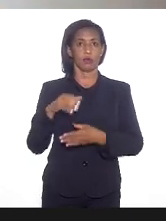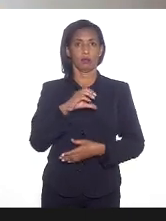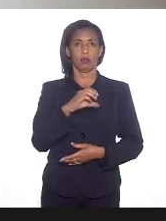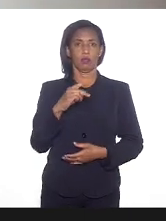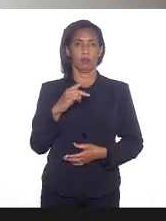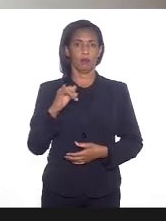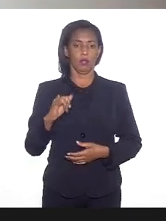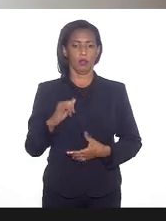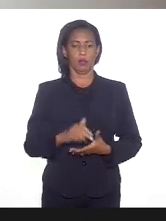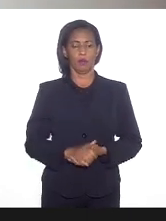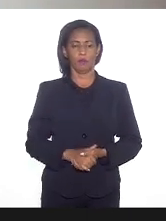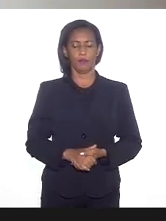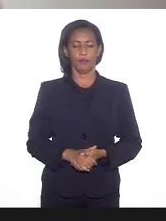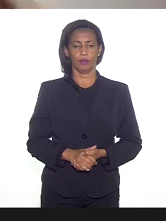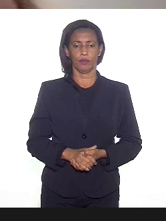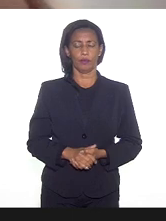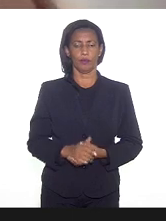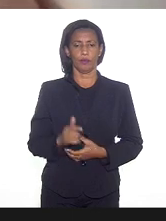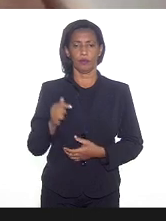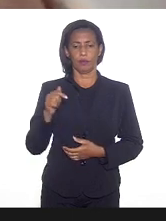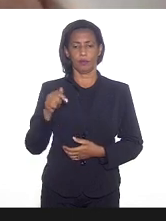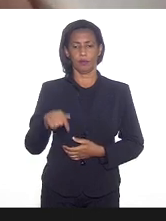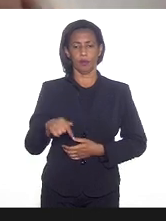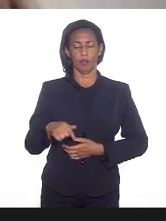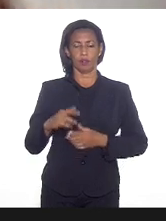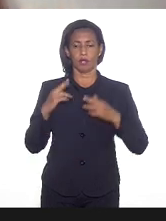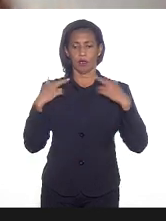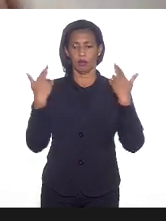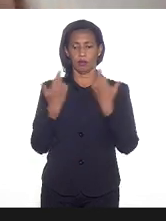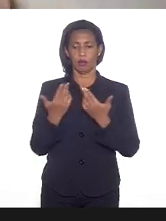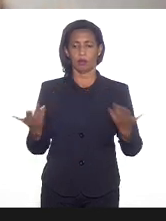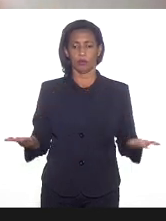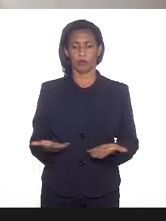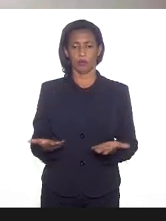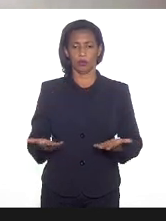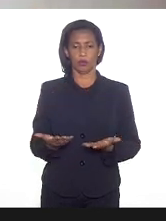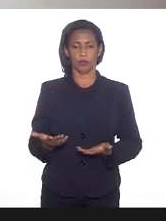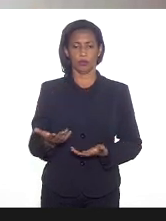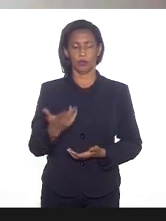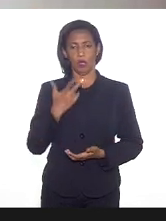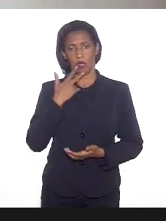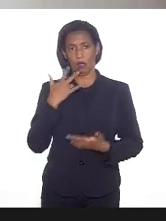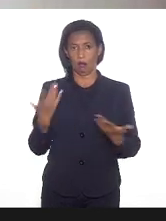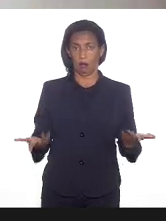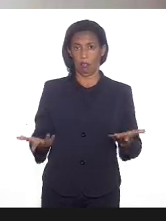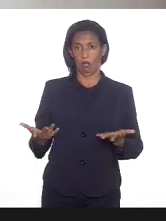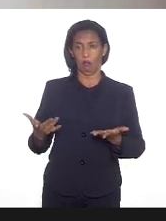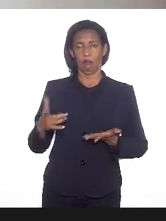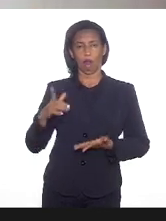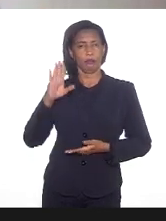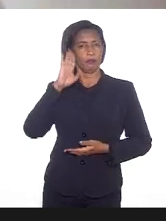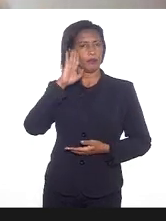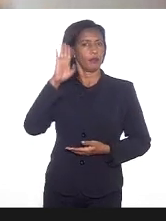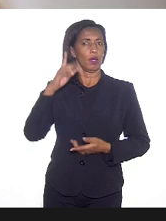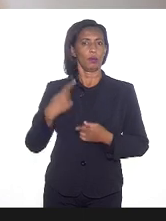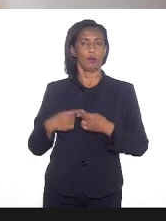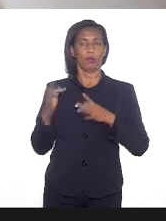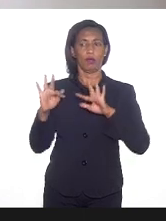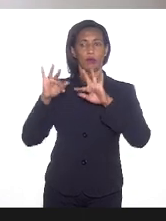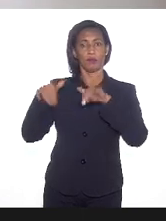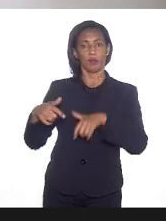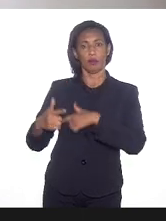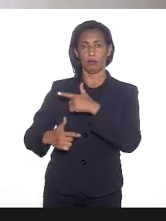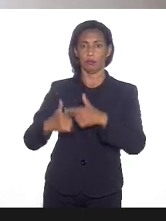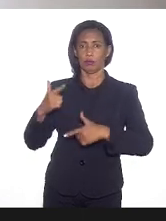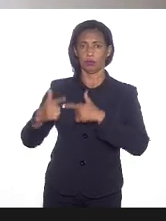CPI. Essa reunião de hoje, ela obviamente é fundamental porque encerra um ciclo de